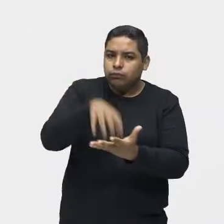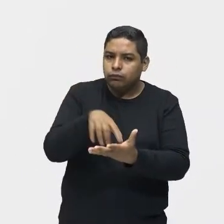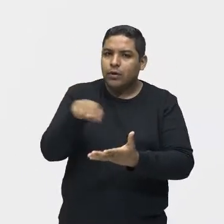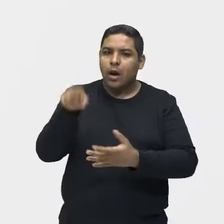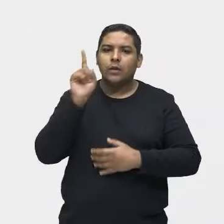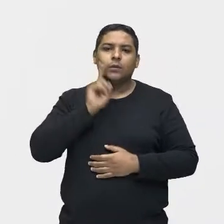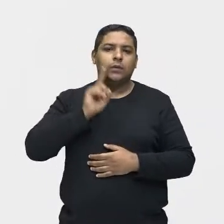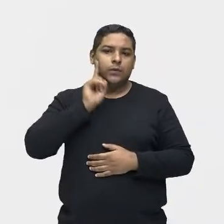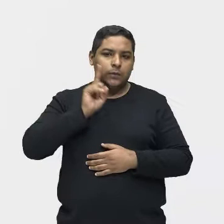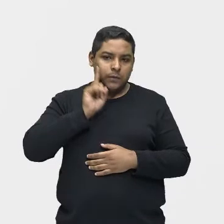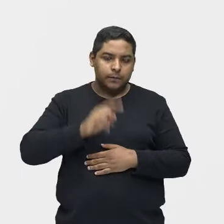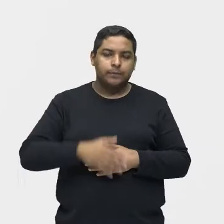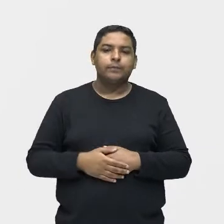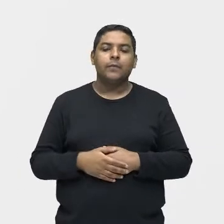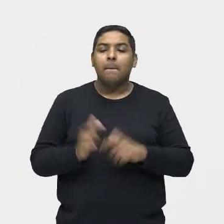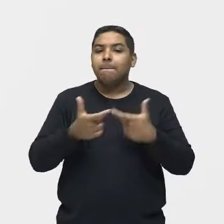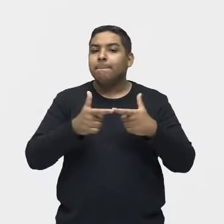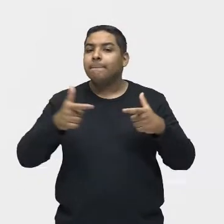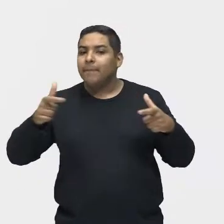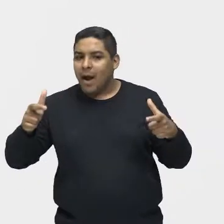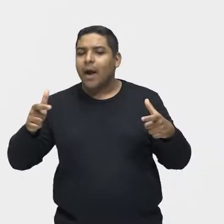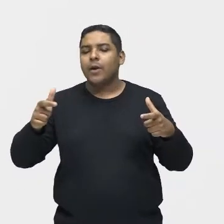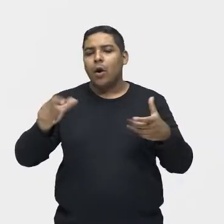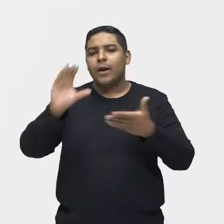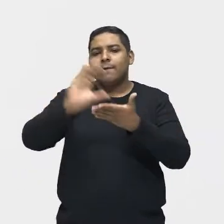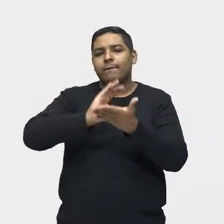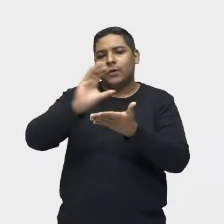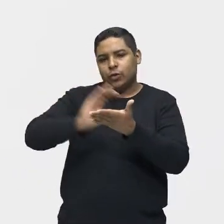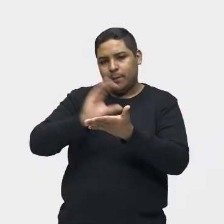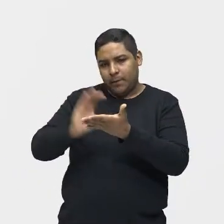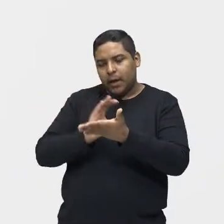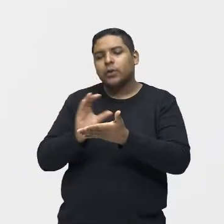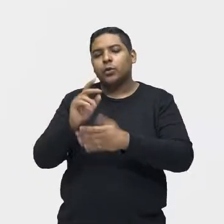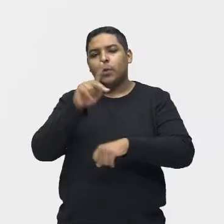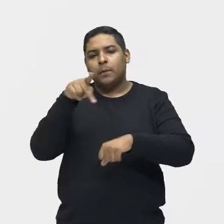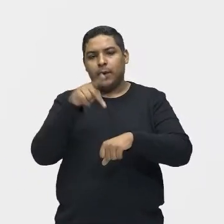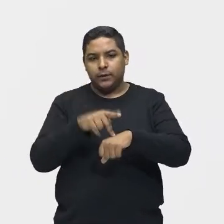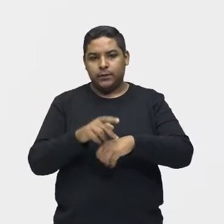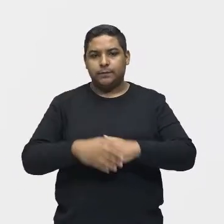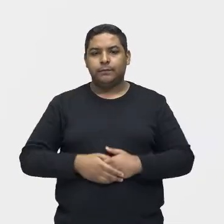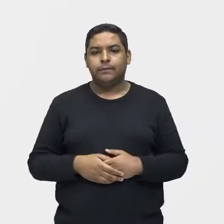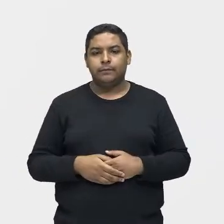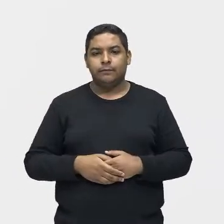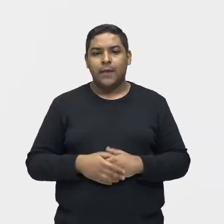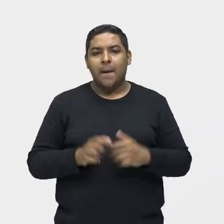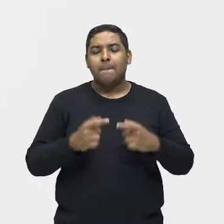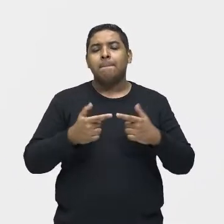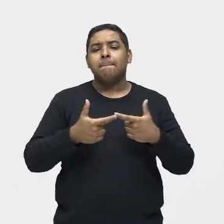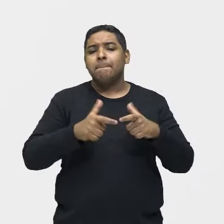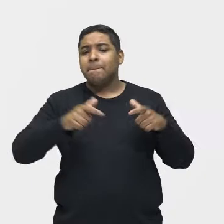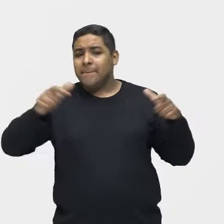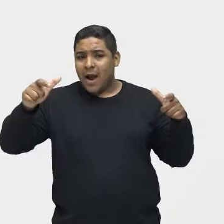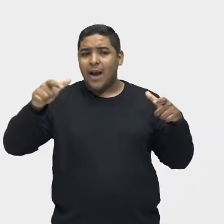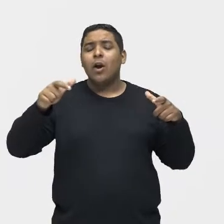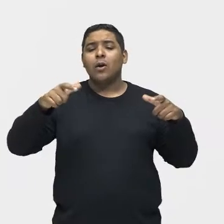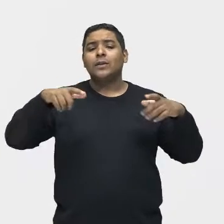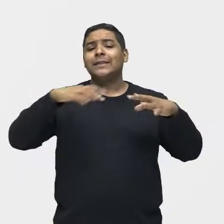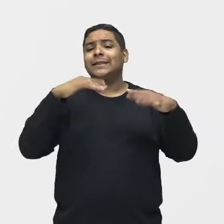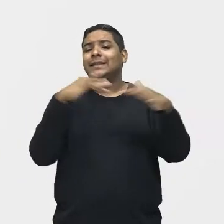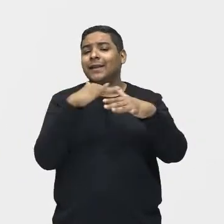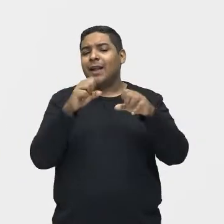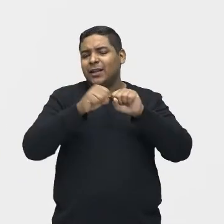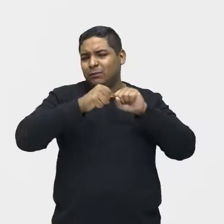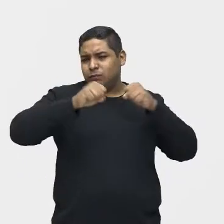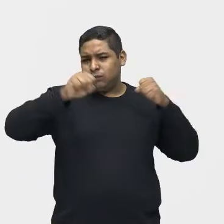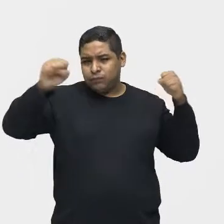concentrando, então, assim, as maiores rendas do país, tá? Com a presença da maior megalópole do país, né? Que